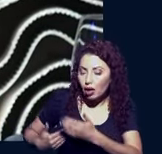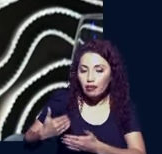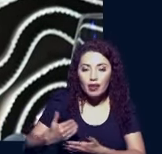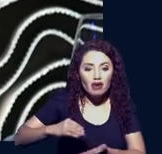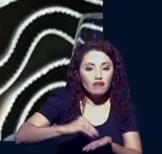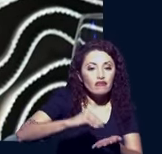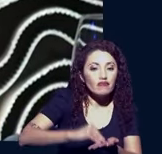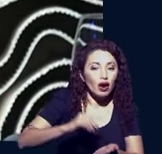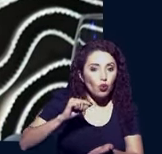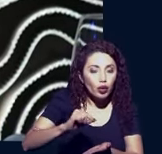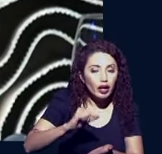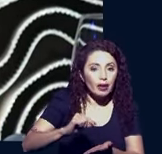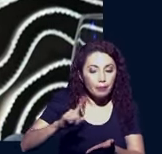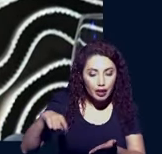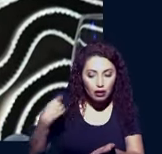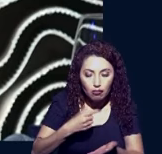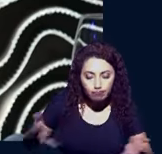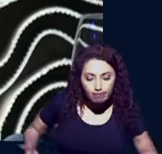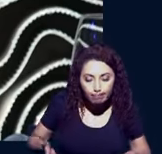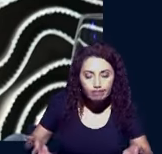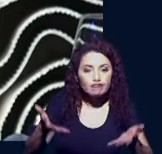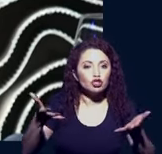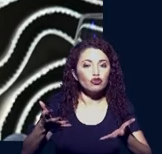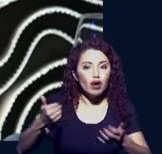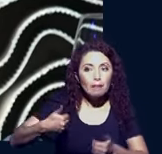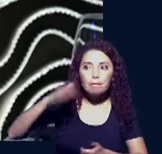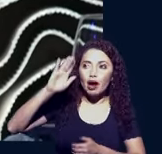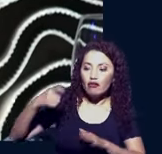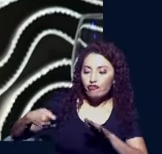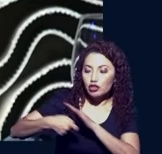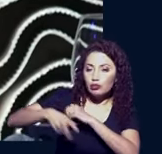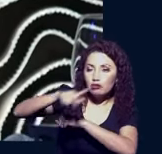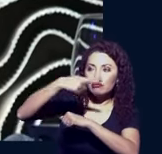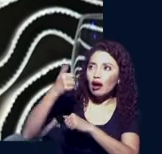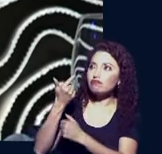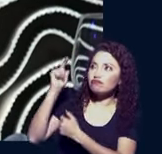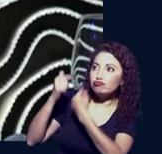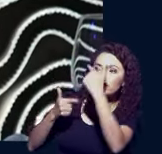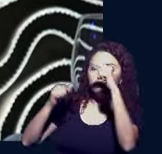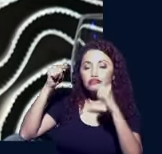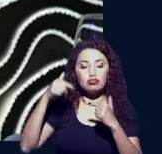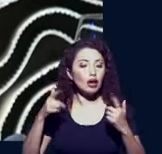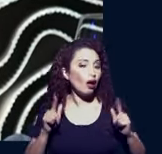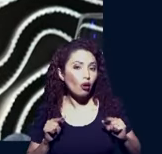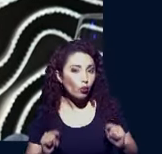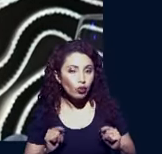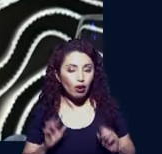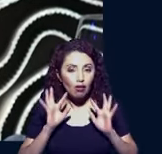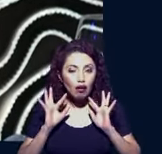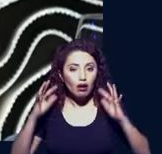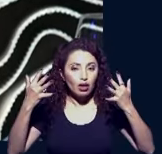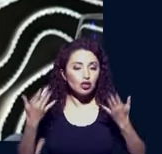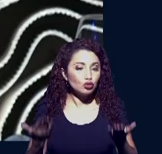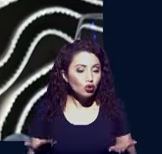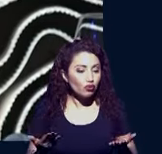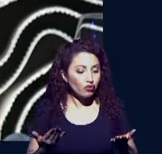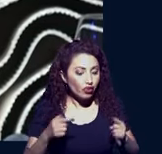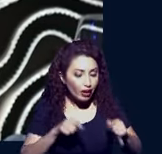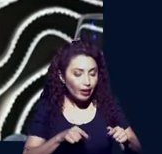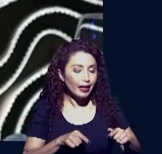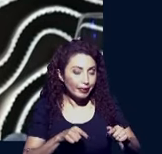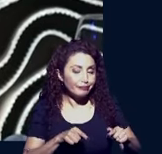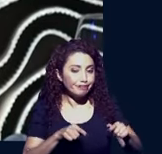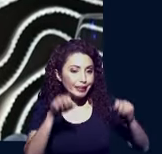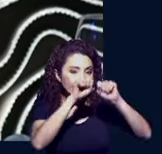gente dar mais apetite pro investimento estrangeiro pro investidor é esse é resolver essa complexidade do nosso sistema